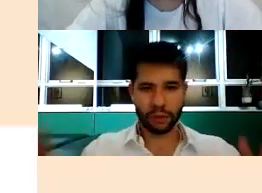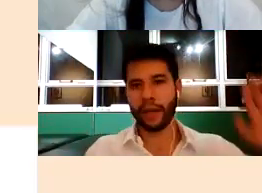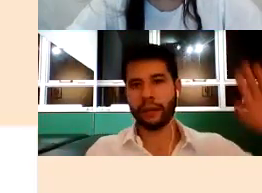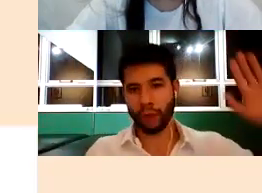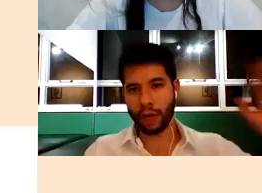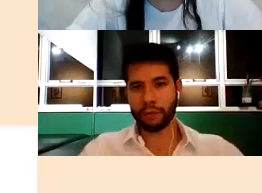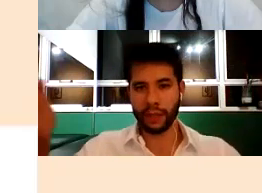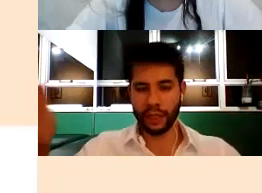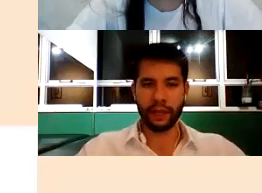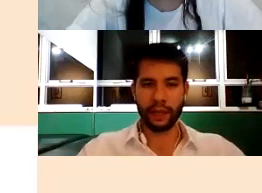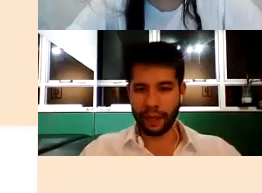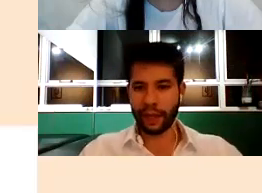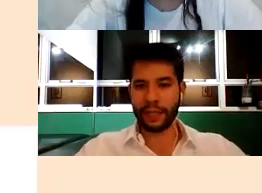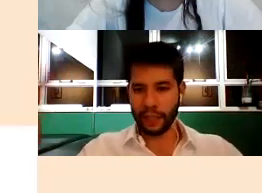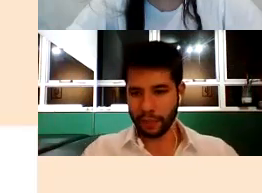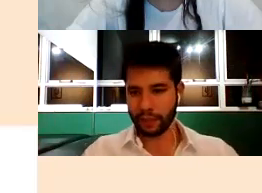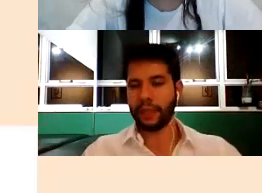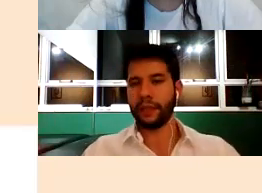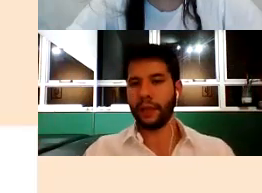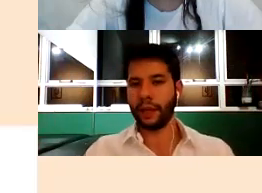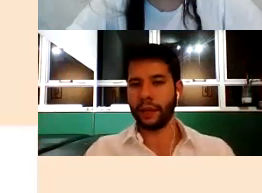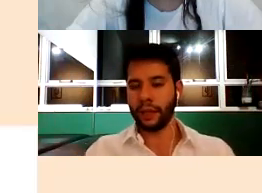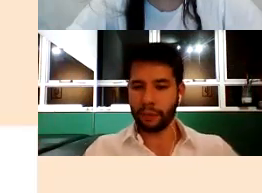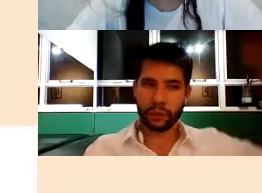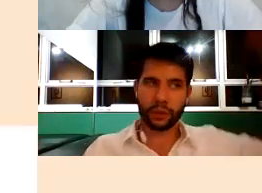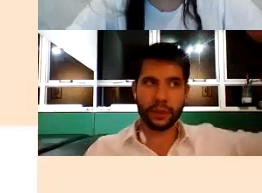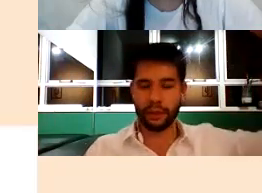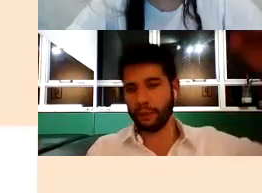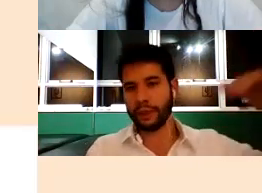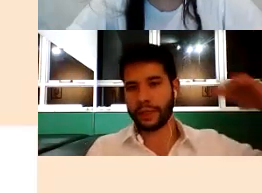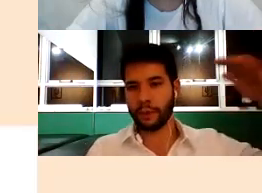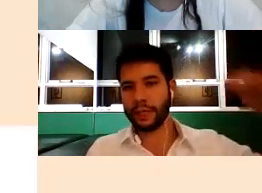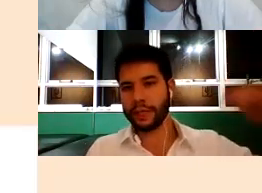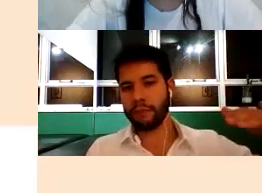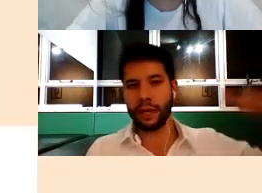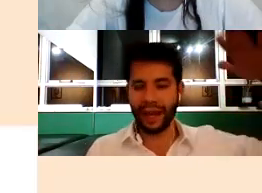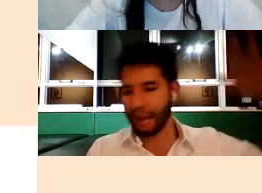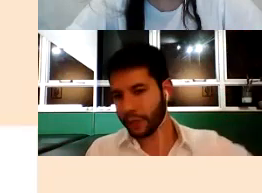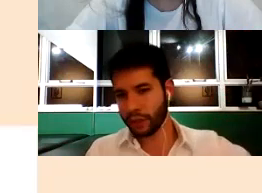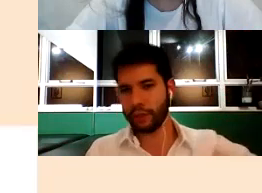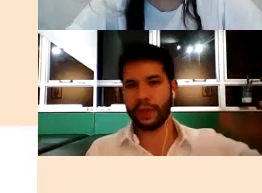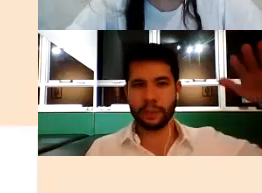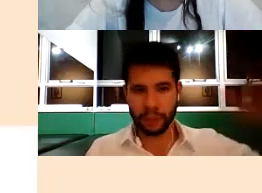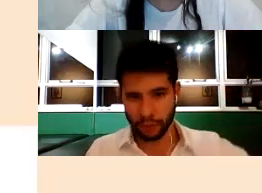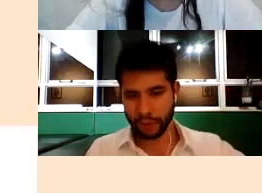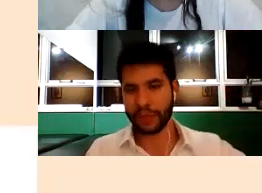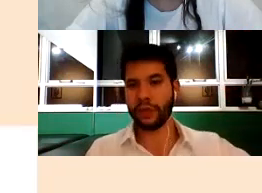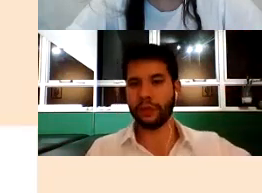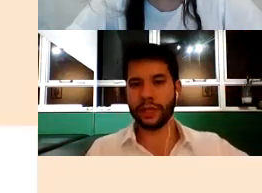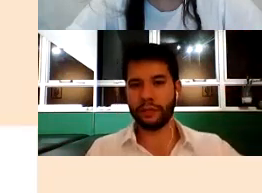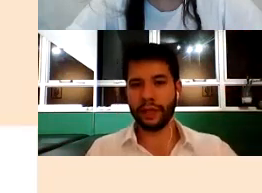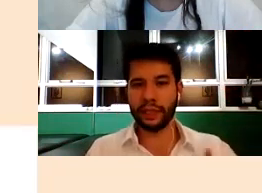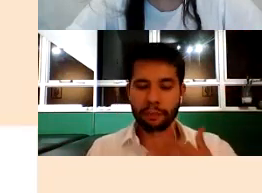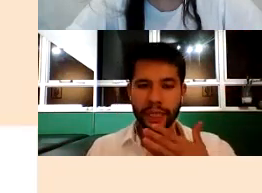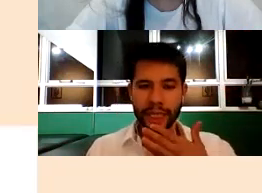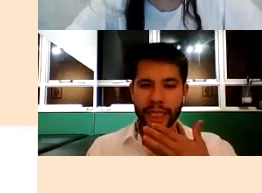tudo certo, sobe, anima. E não pessoas que estão lá em cima abaixando essas pessoas, abaixando